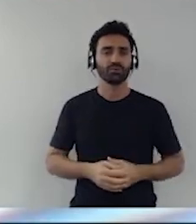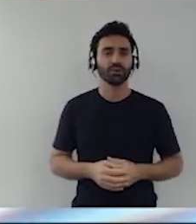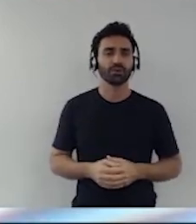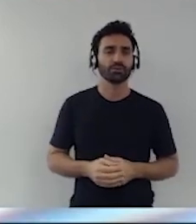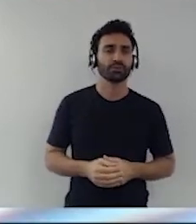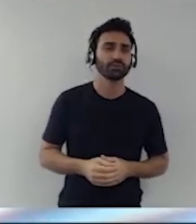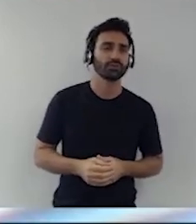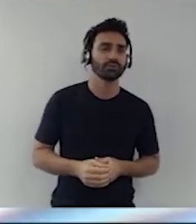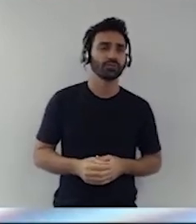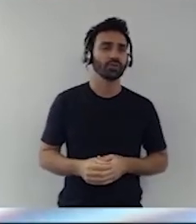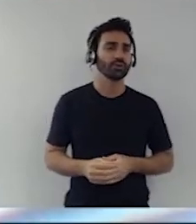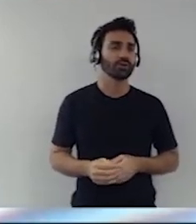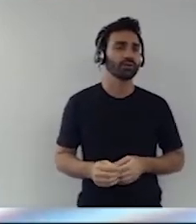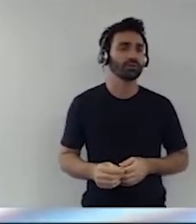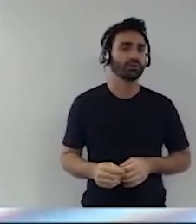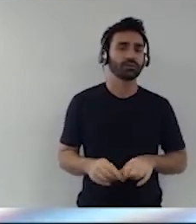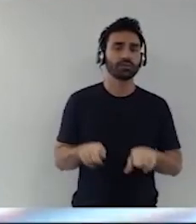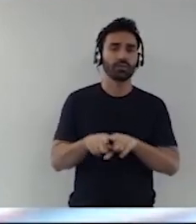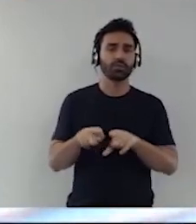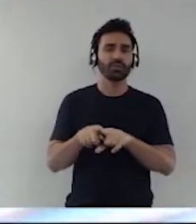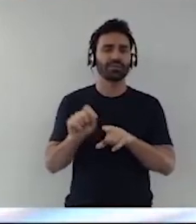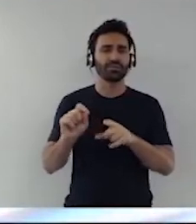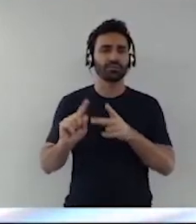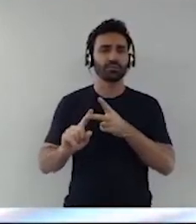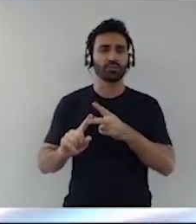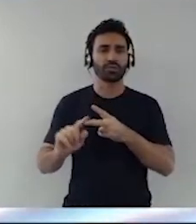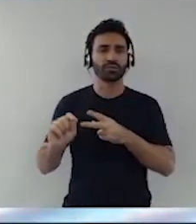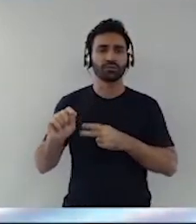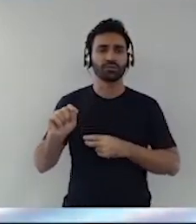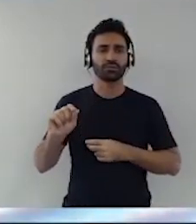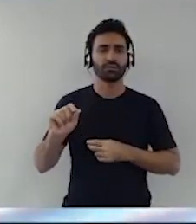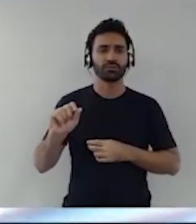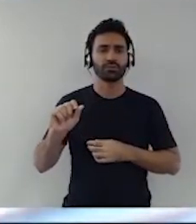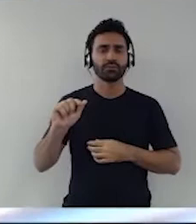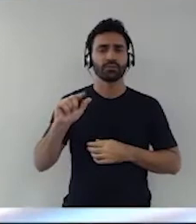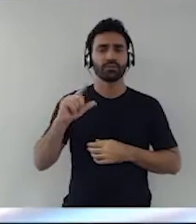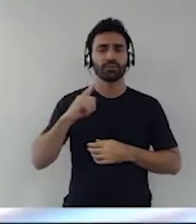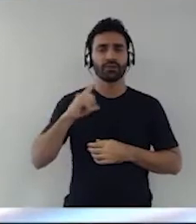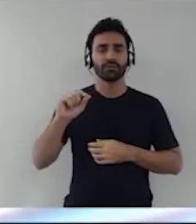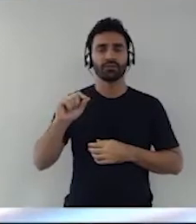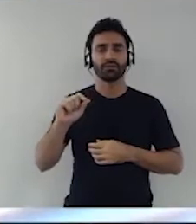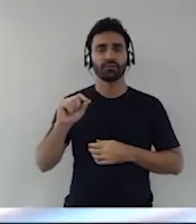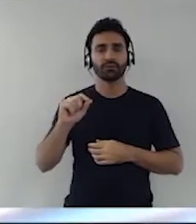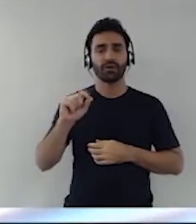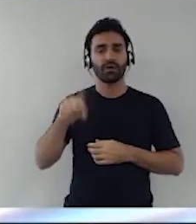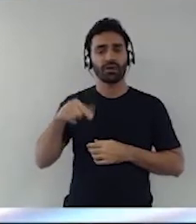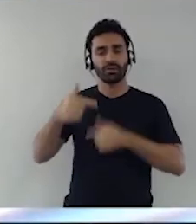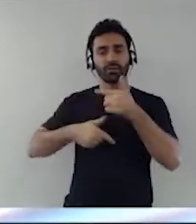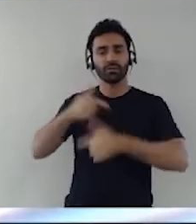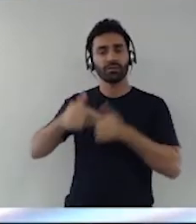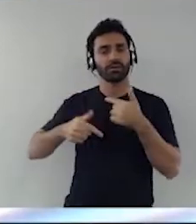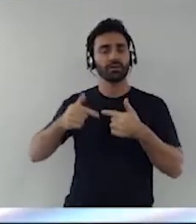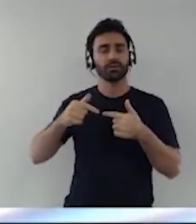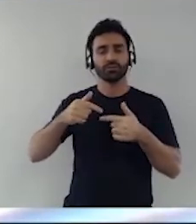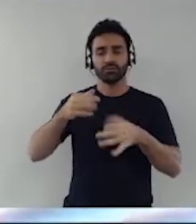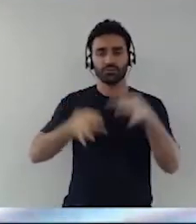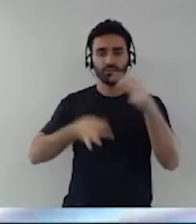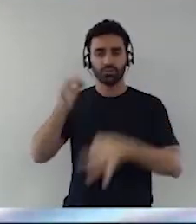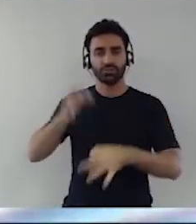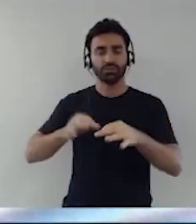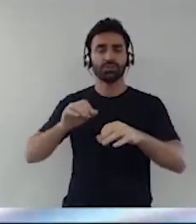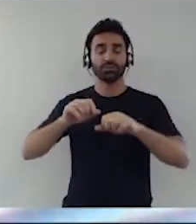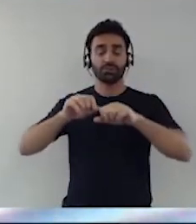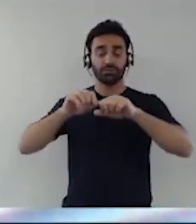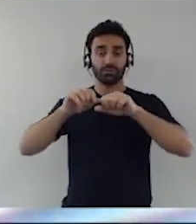à desembargadora Inês Prado Soares por sua intervenção, ela que é desembargadora no Tribunal